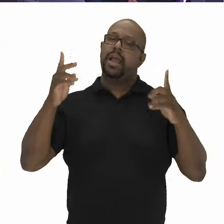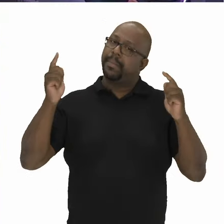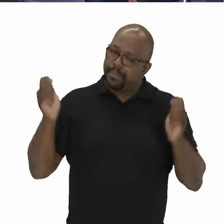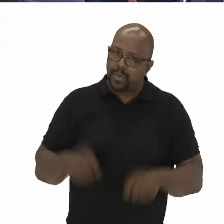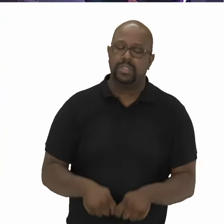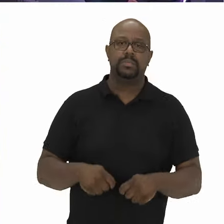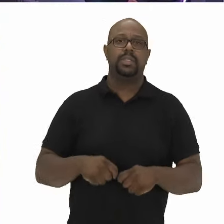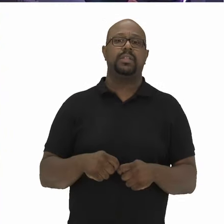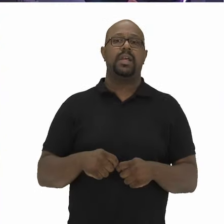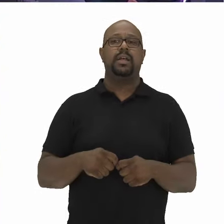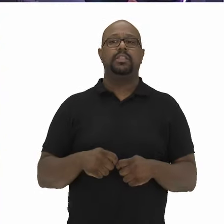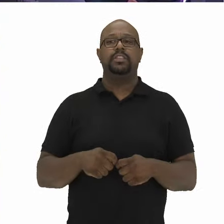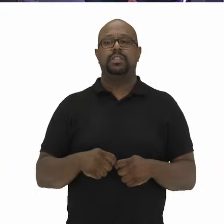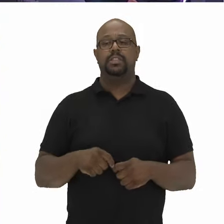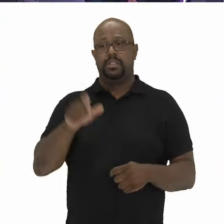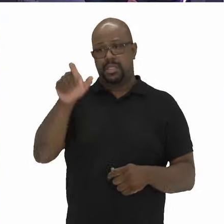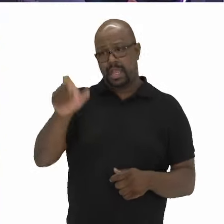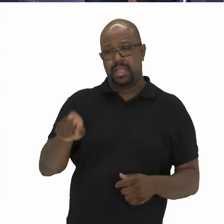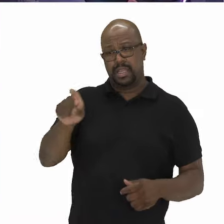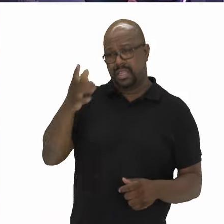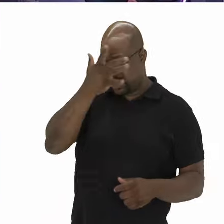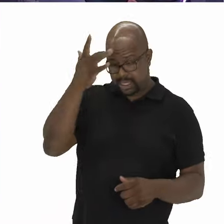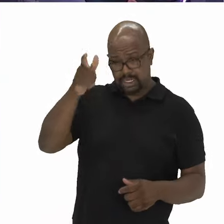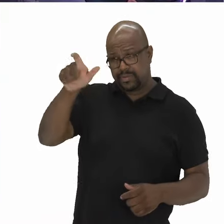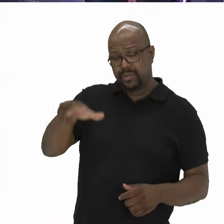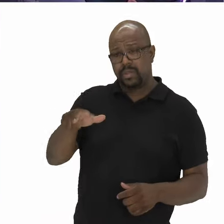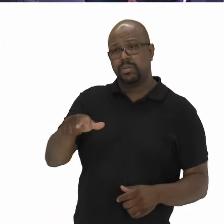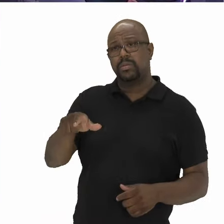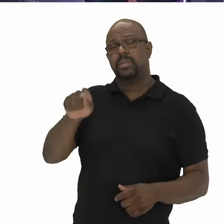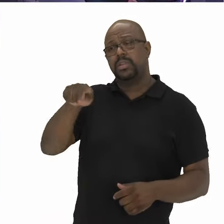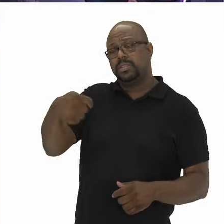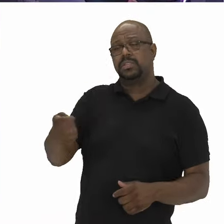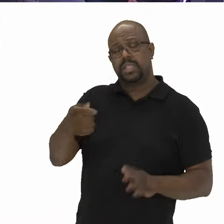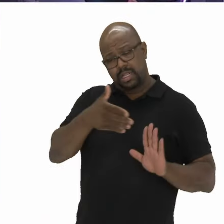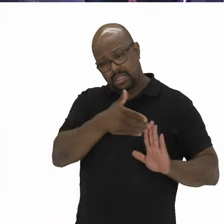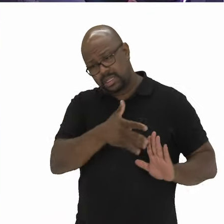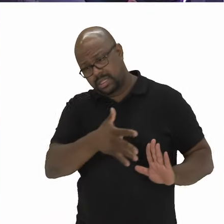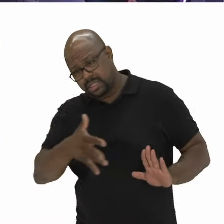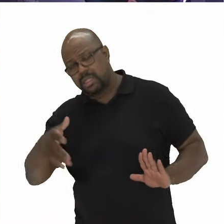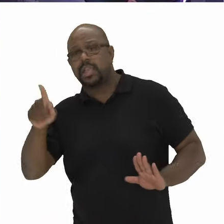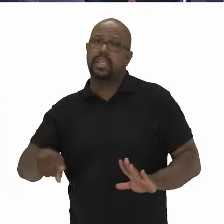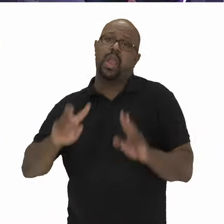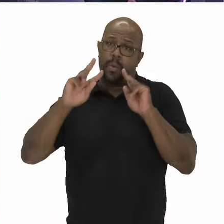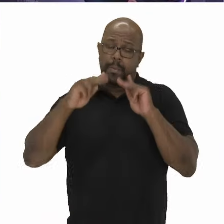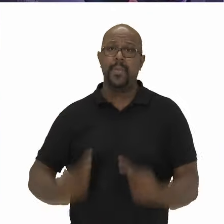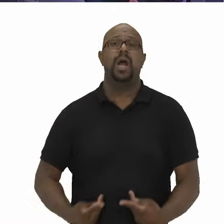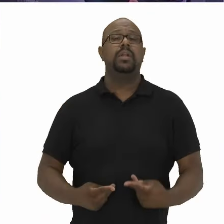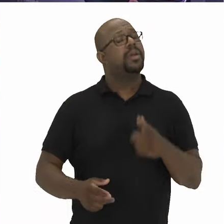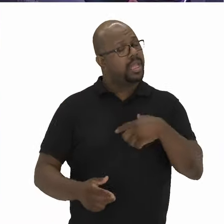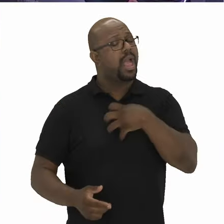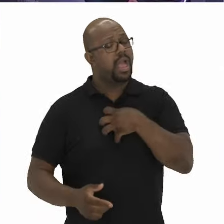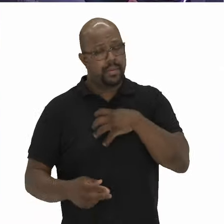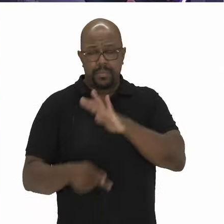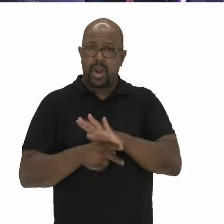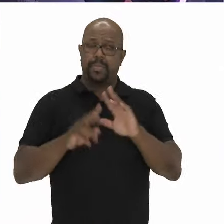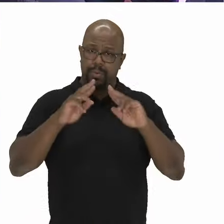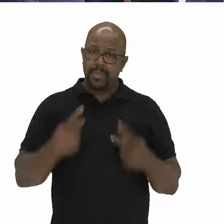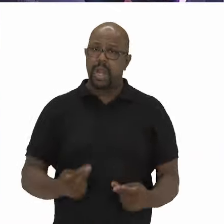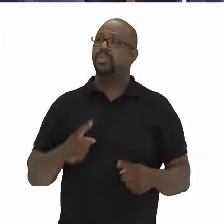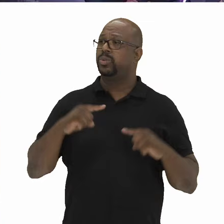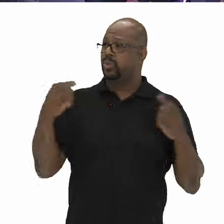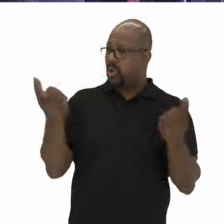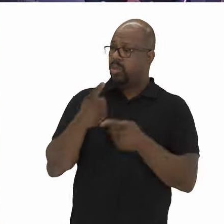infinita possibilidade daquele indivíduo ser nesse percurso é o espectro humano é o espectro